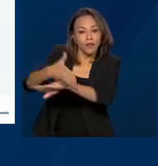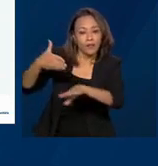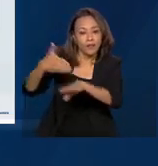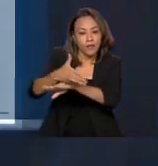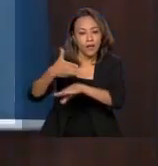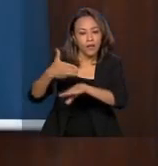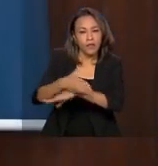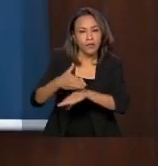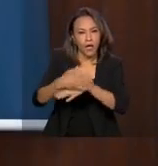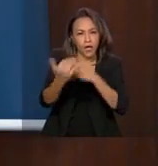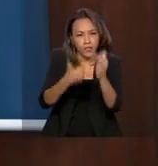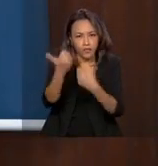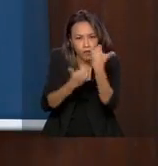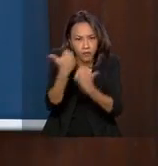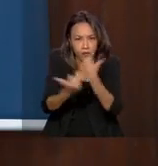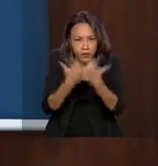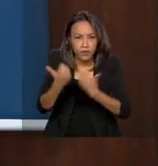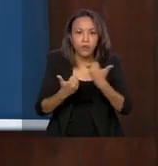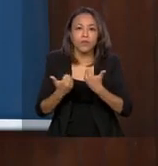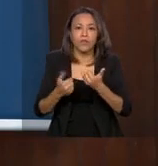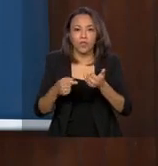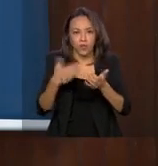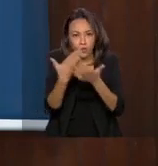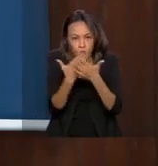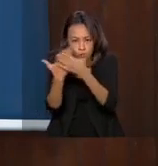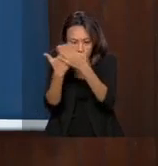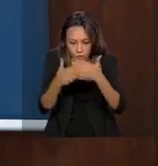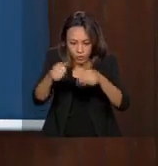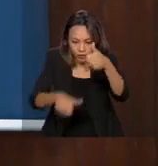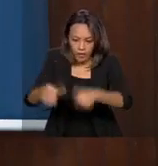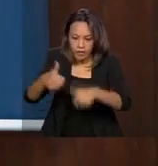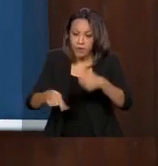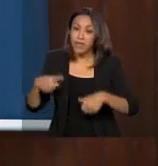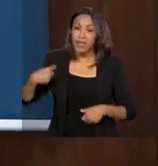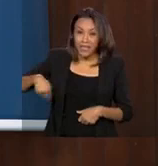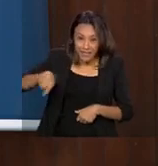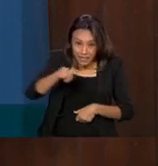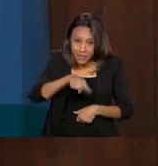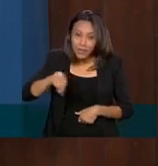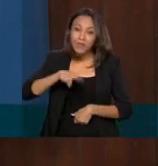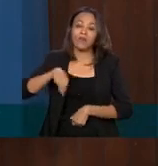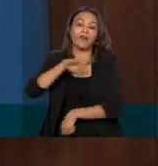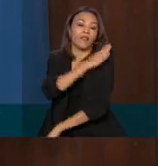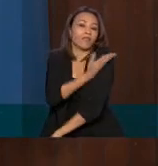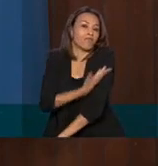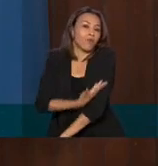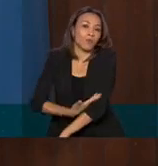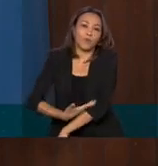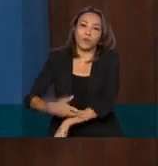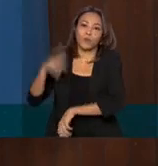estudo. Isso é uma prática corriqueira no nosso cotidiano de trabalho, ter